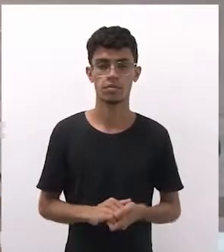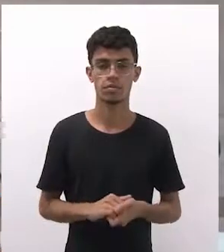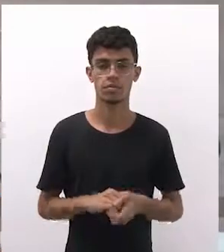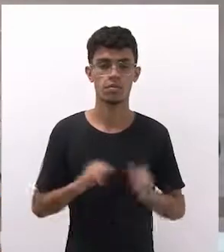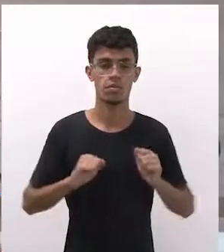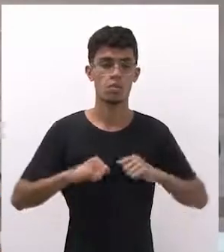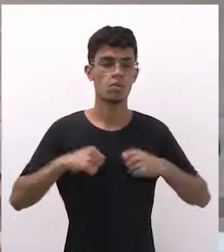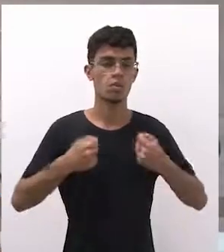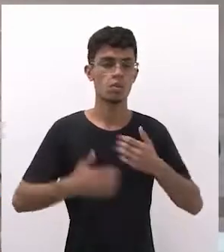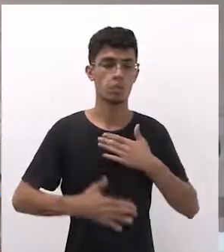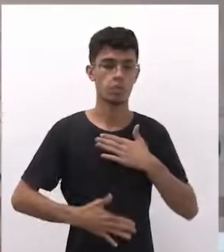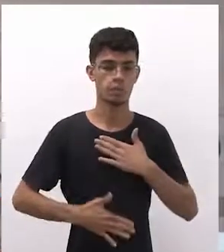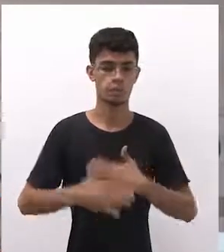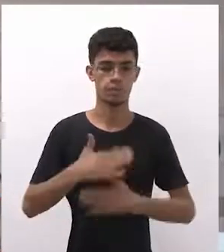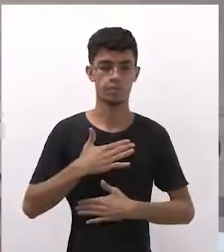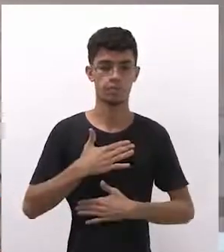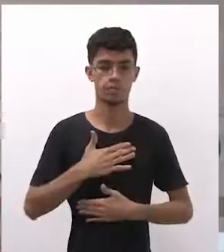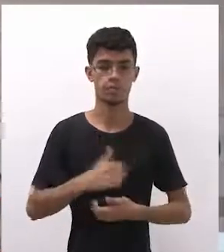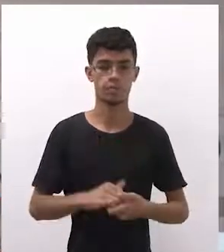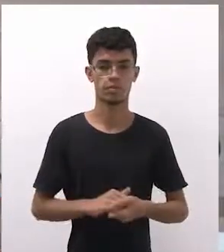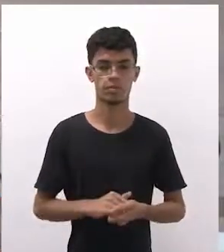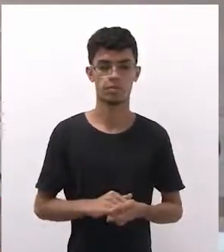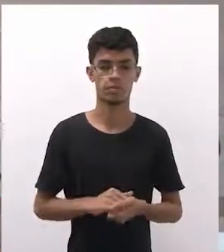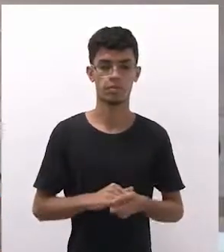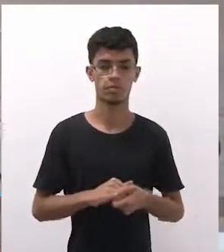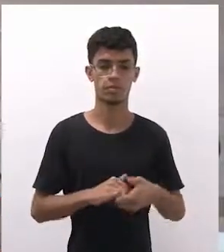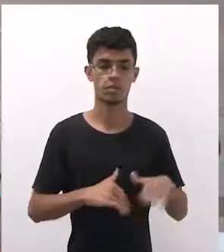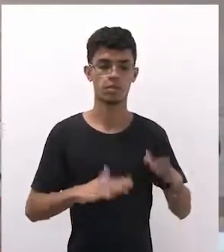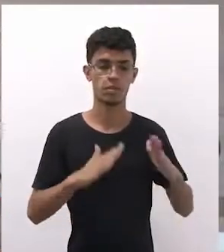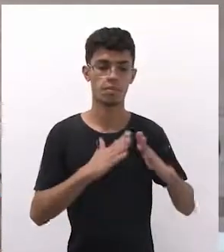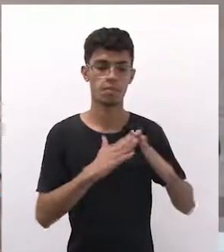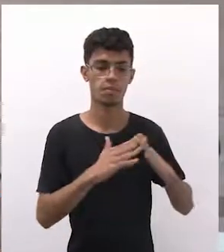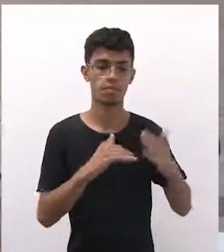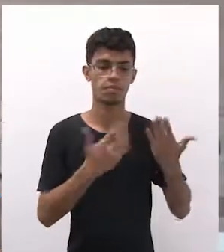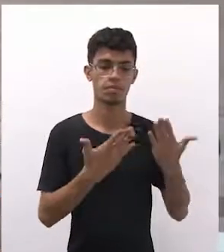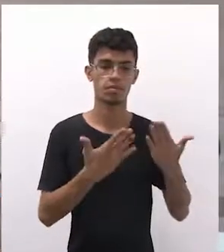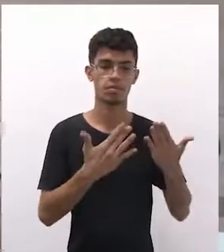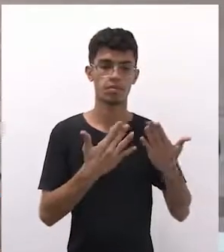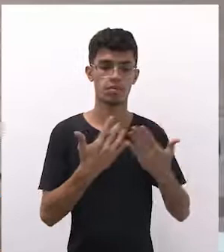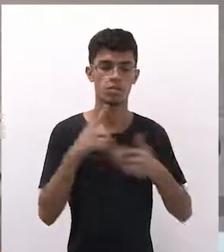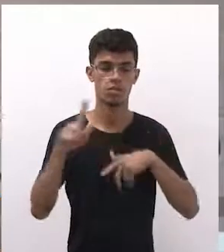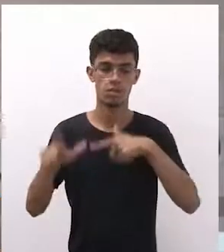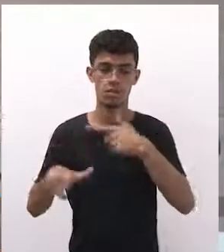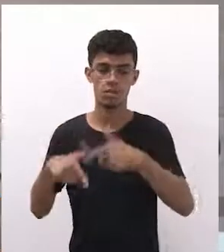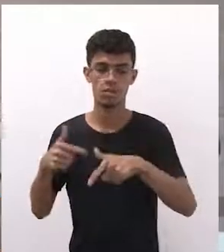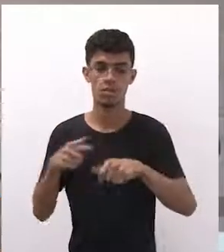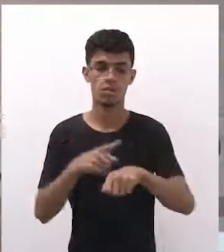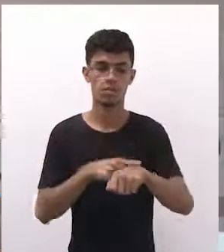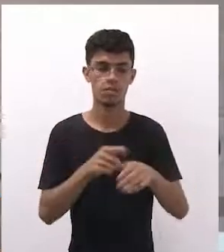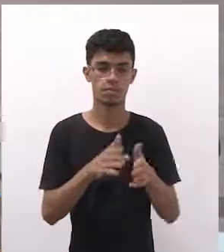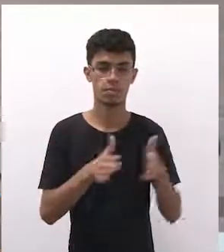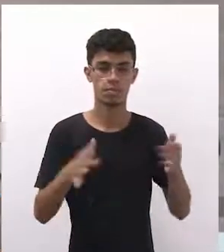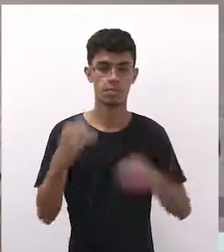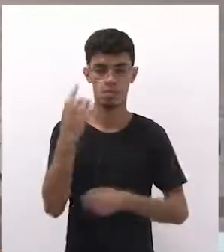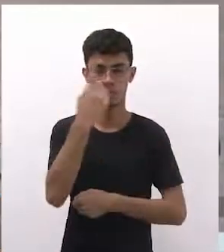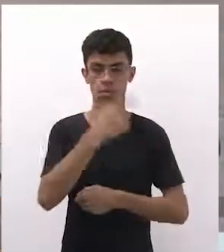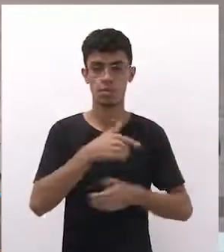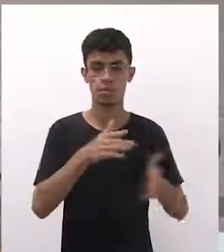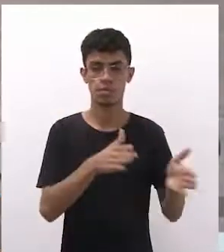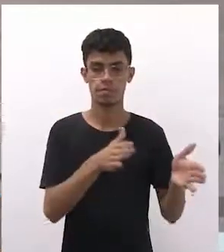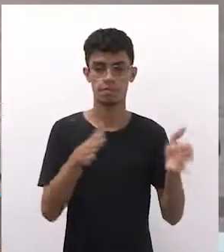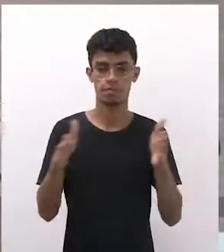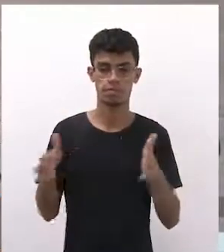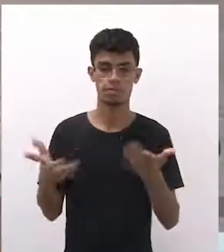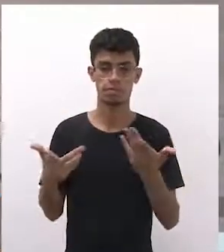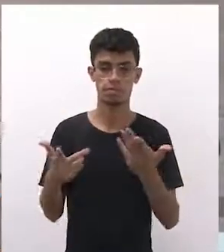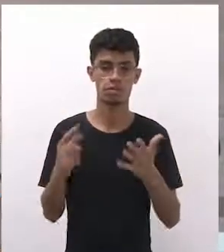esforço físico, da questão do isolamento, as longas jornadas de trabalho, muitas vezes trabalho noturno,